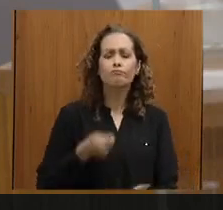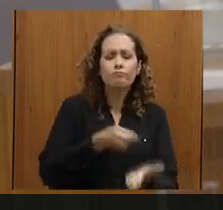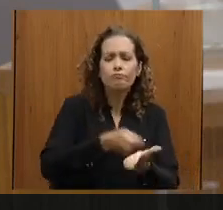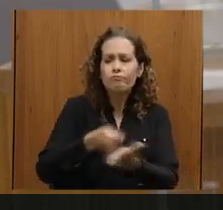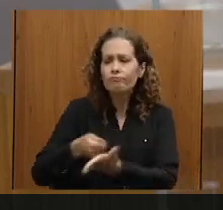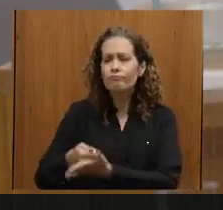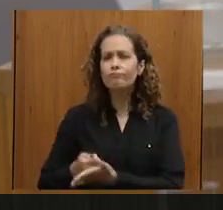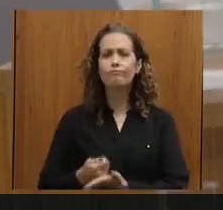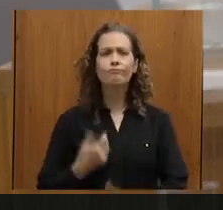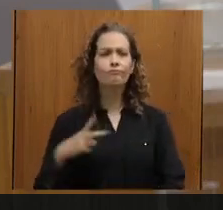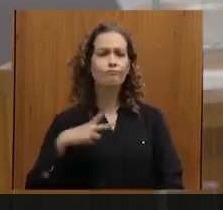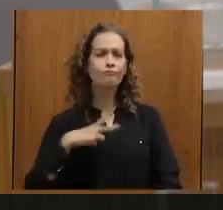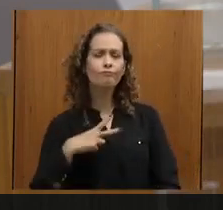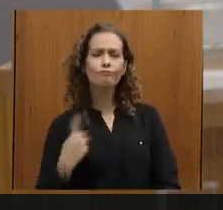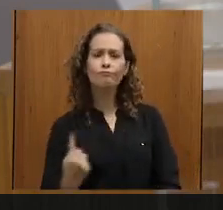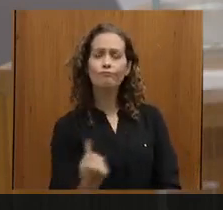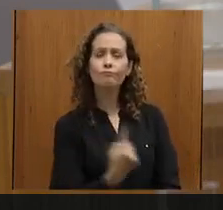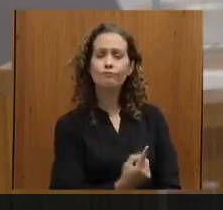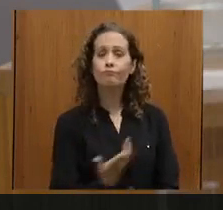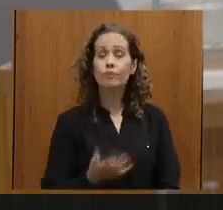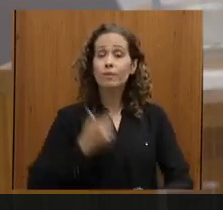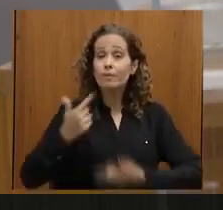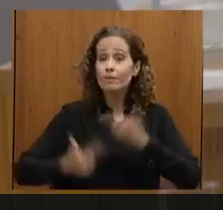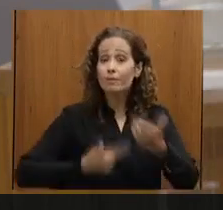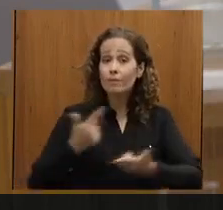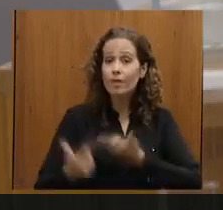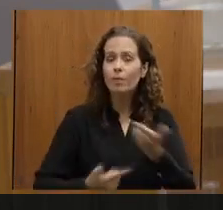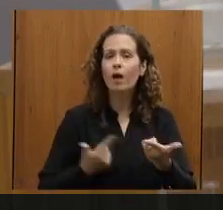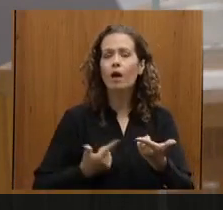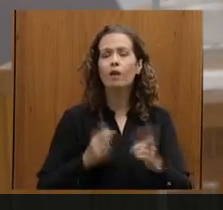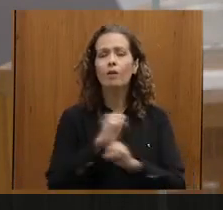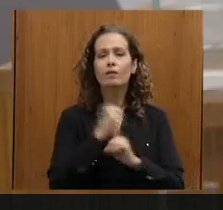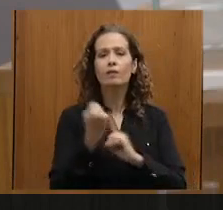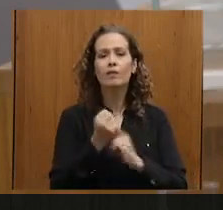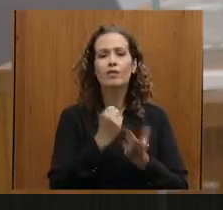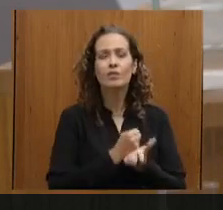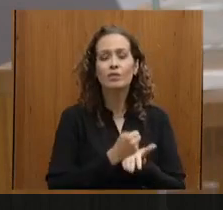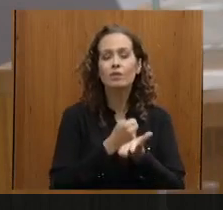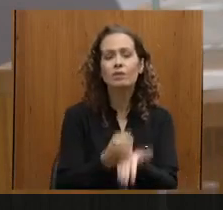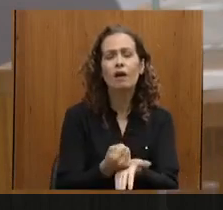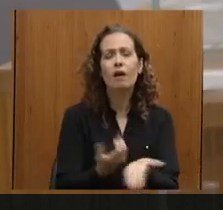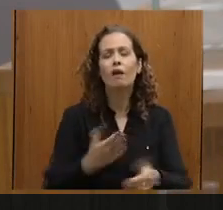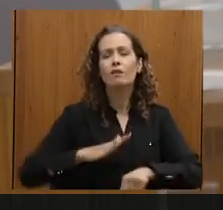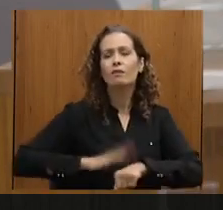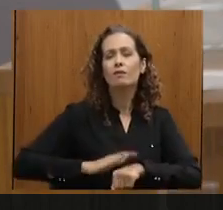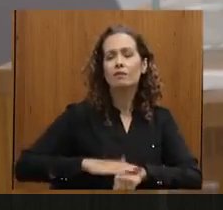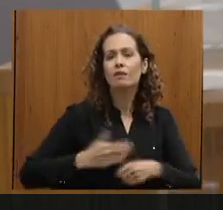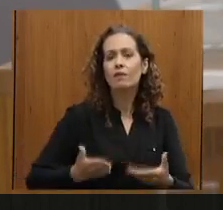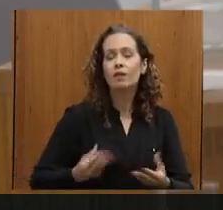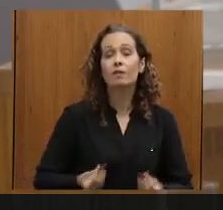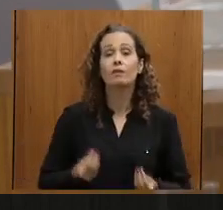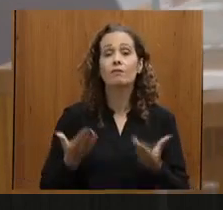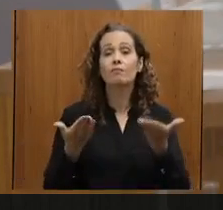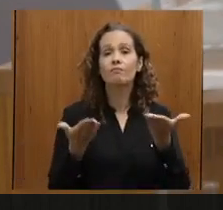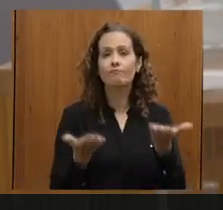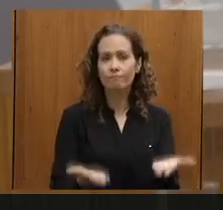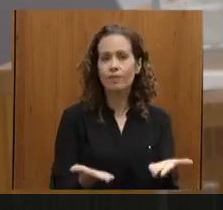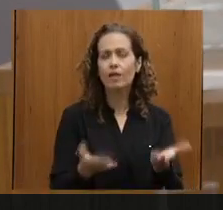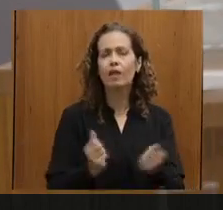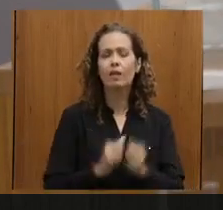mineiros. não há trabalho de assistência social que possa ser feito que entregue com tanto